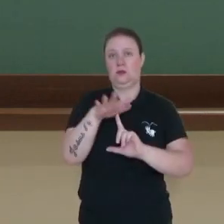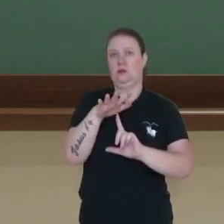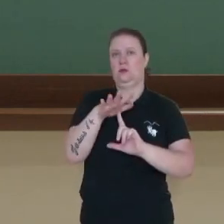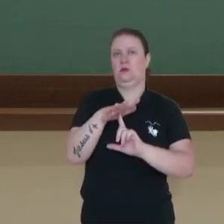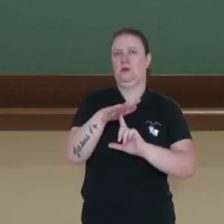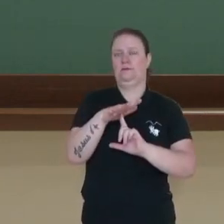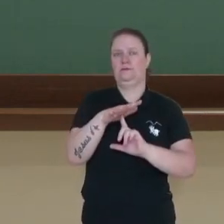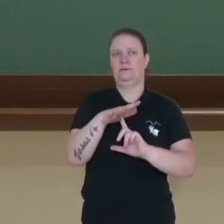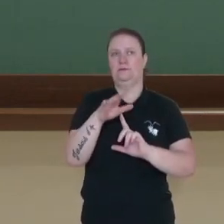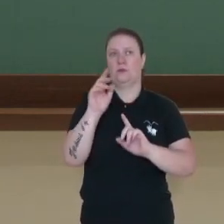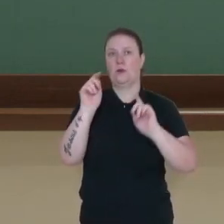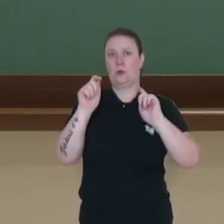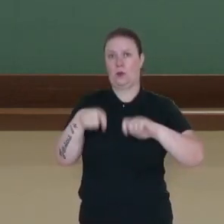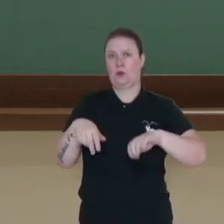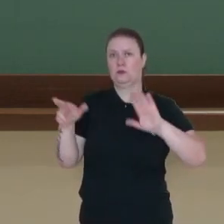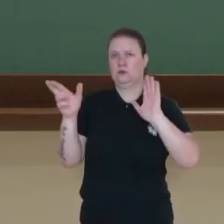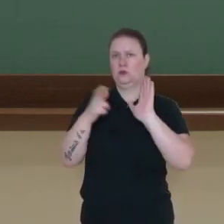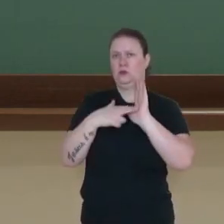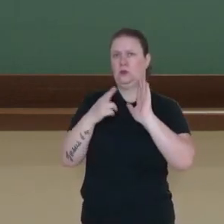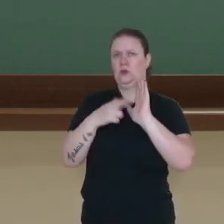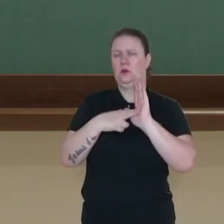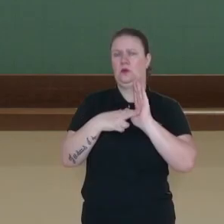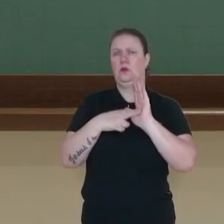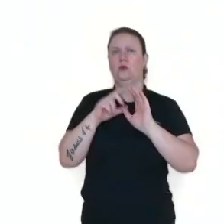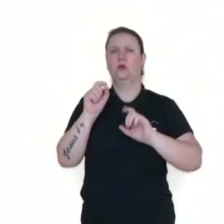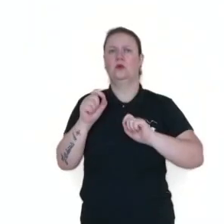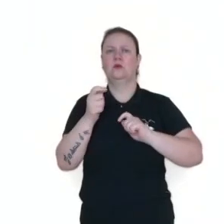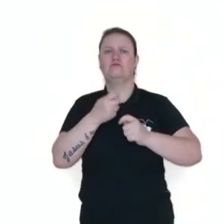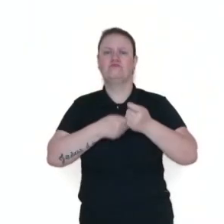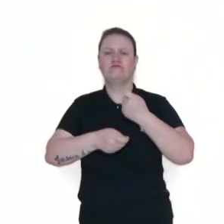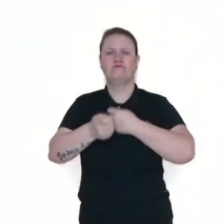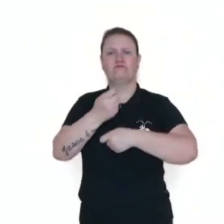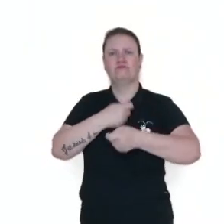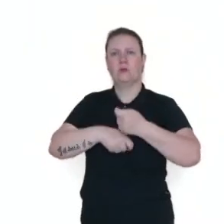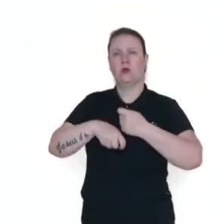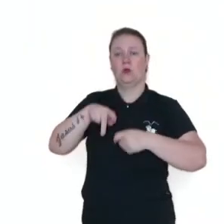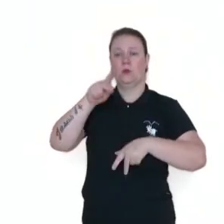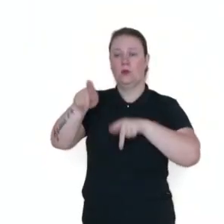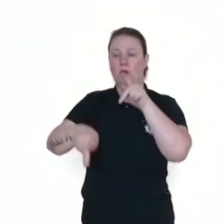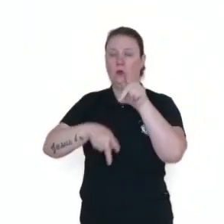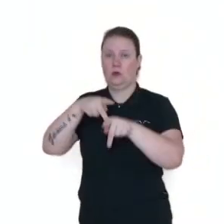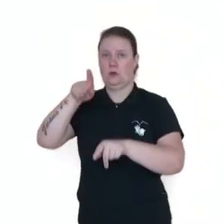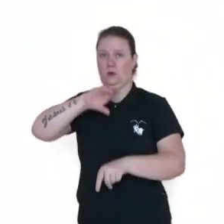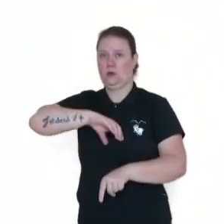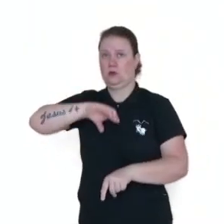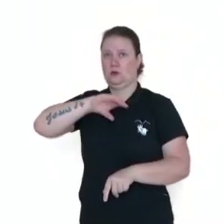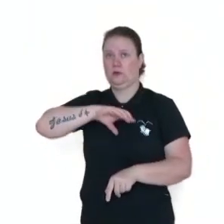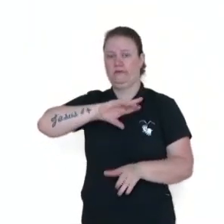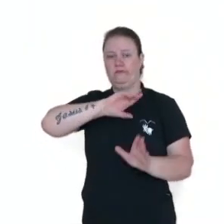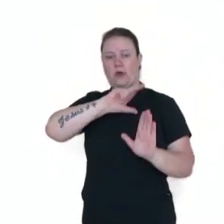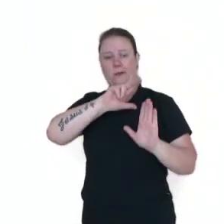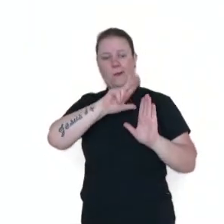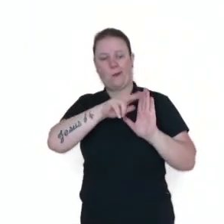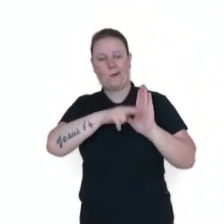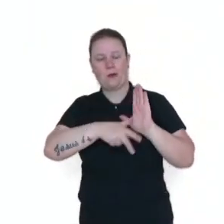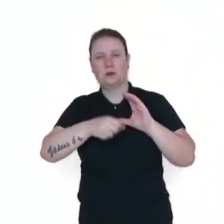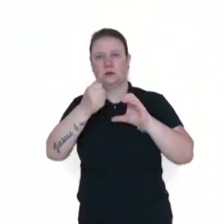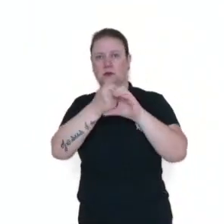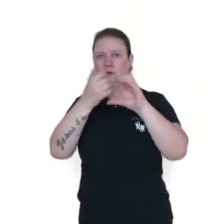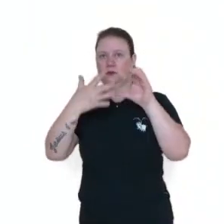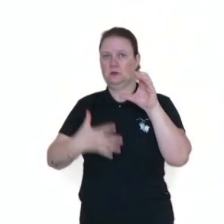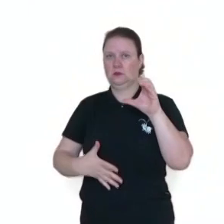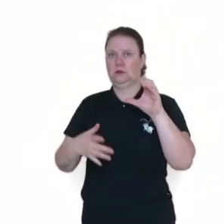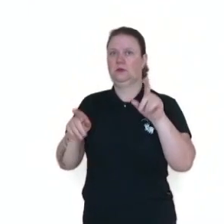aqui uma possibilidade de resposta, né? A política mercantilista portuguesa tinha várias características e entre